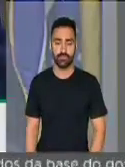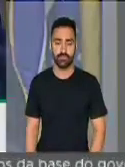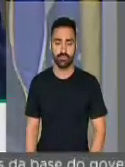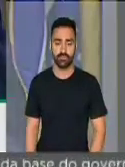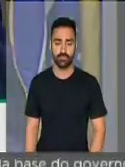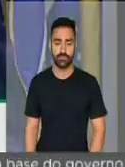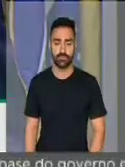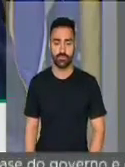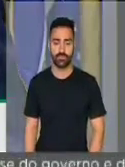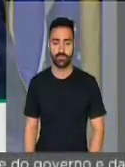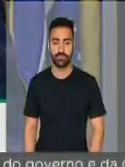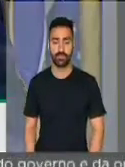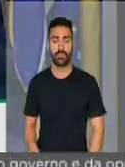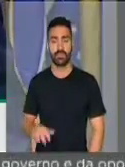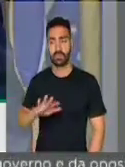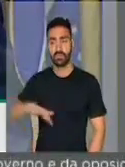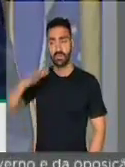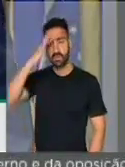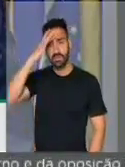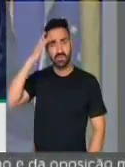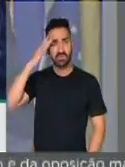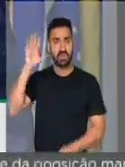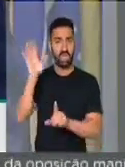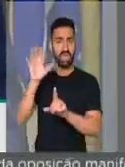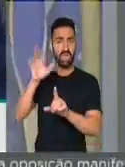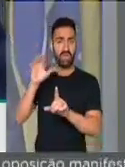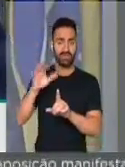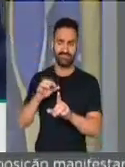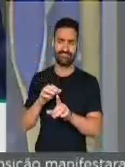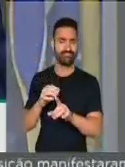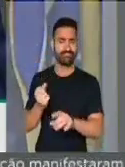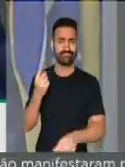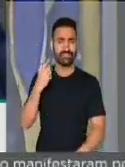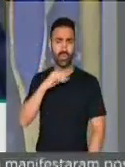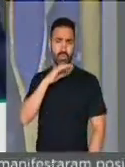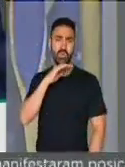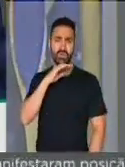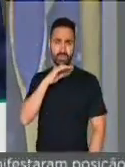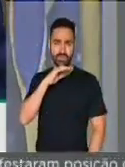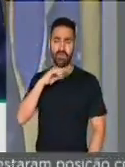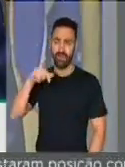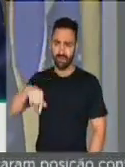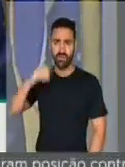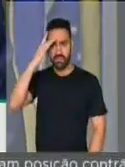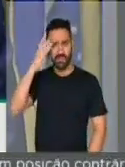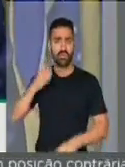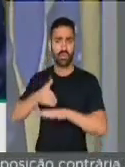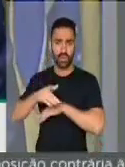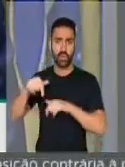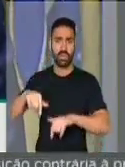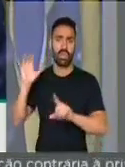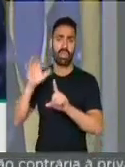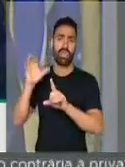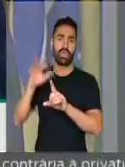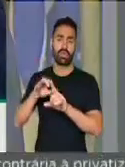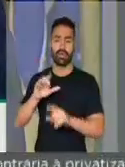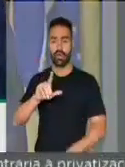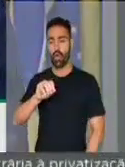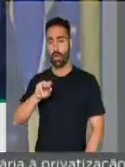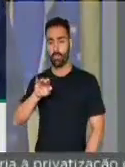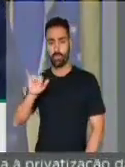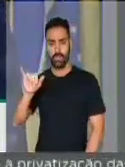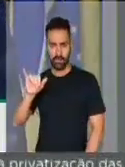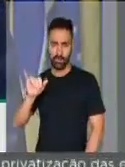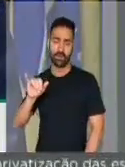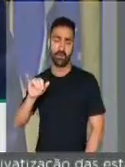Um grupo de lobistas, que é uma coisa horrível, meus caros deputados, aqui nesta casa, o lobismo